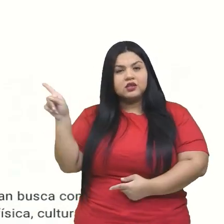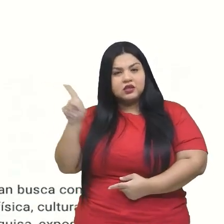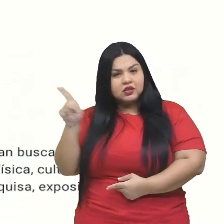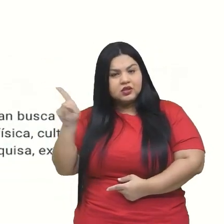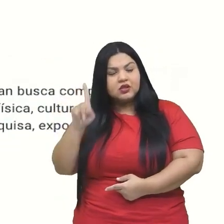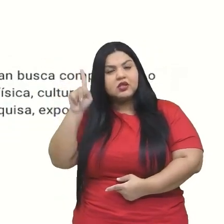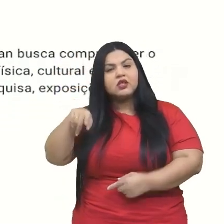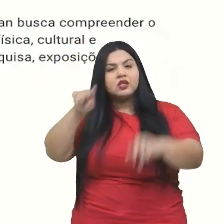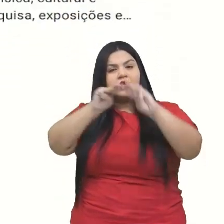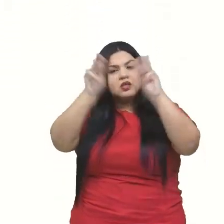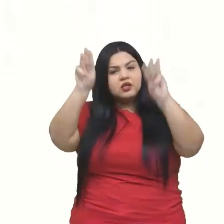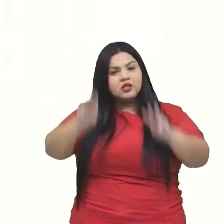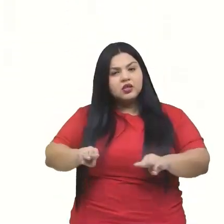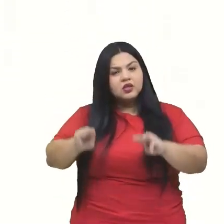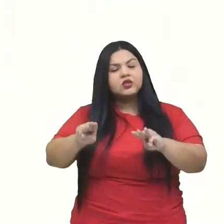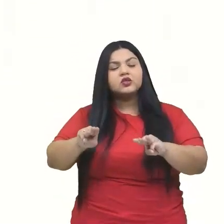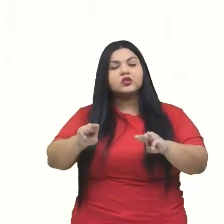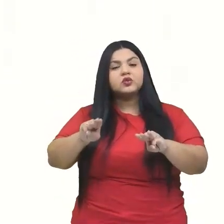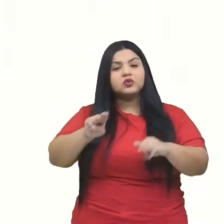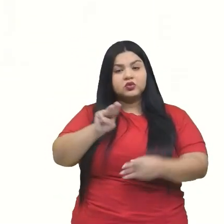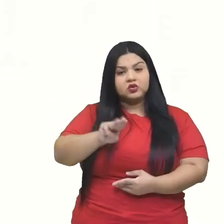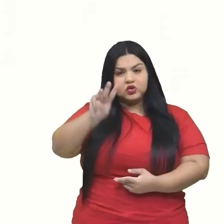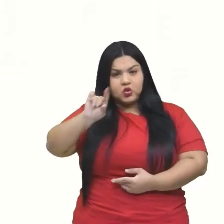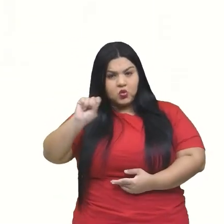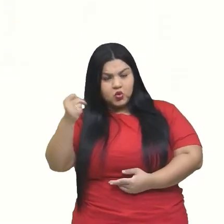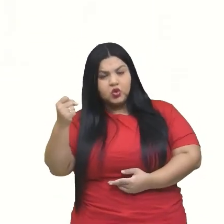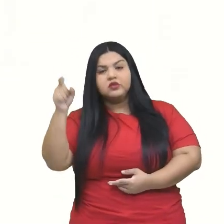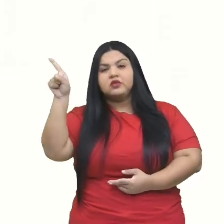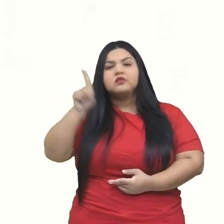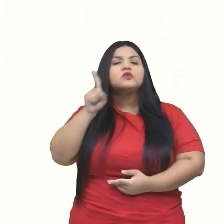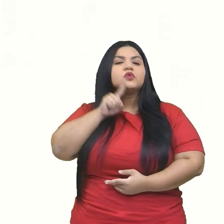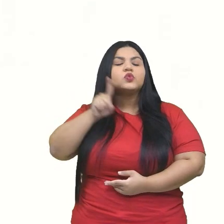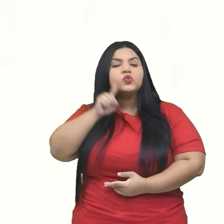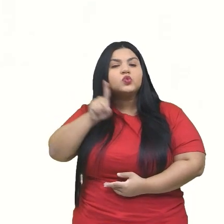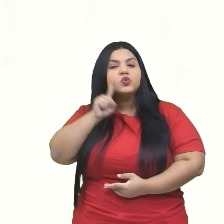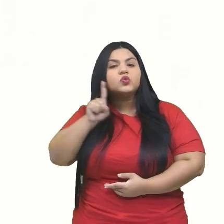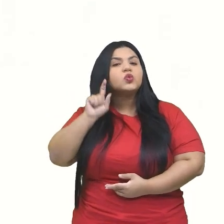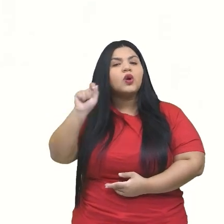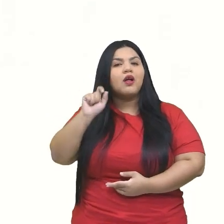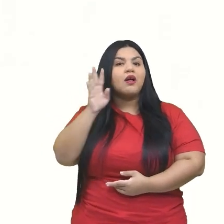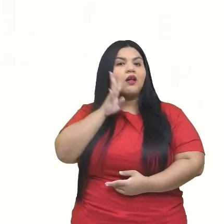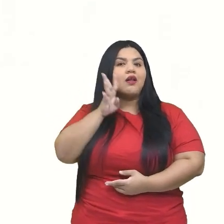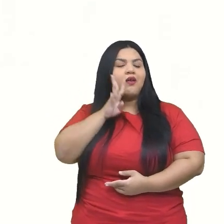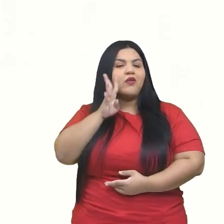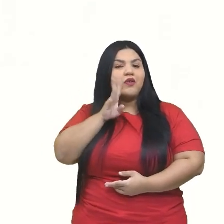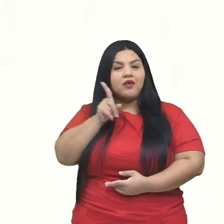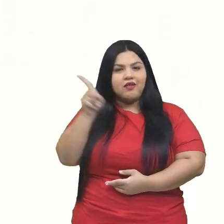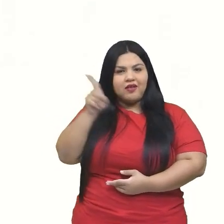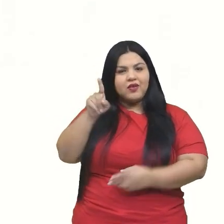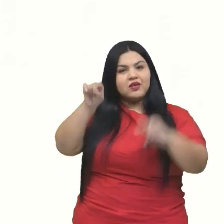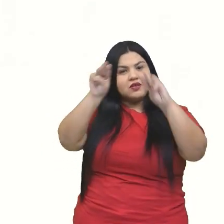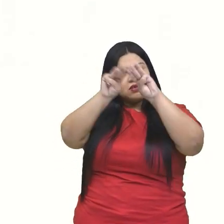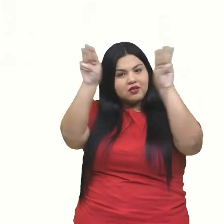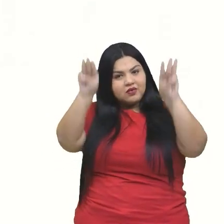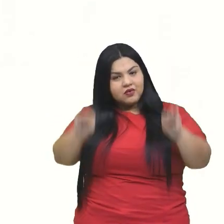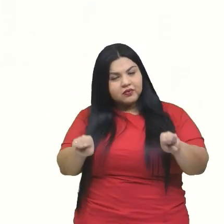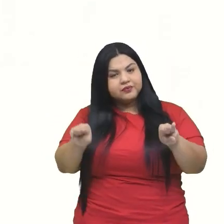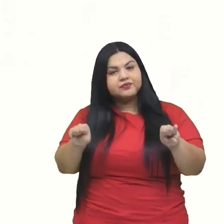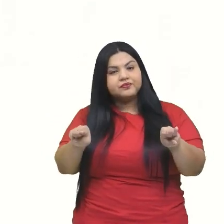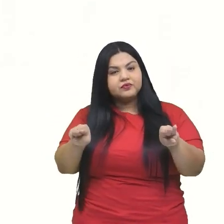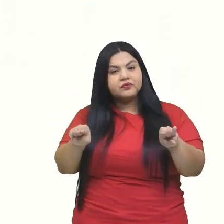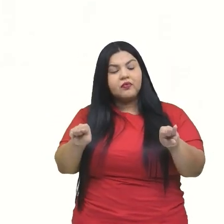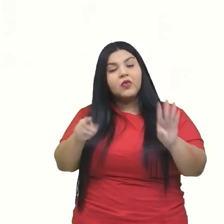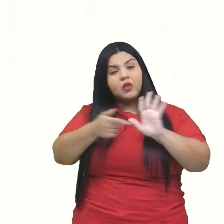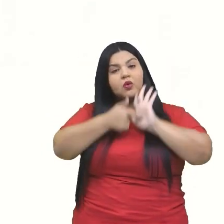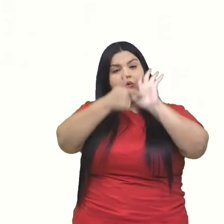Museu de História Natural de Washington, nos Estados Unidos. E olha só que legal, gente. Esse museu, ele